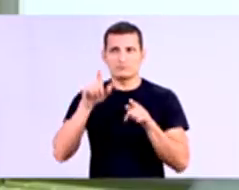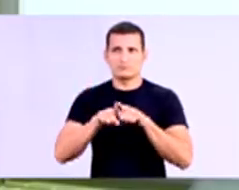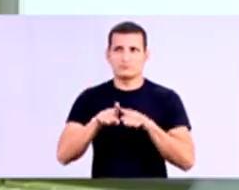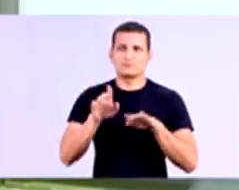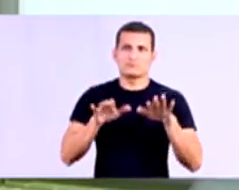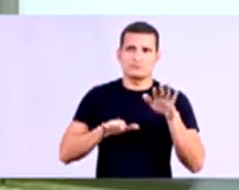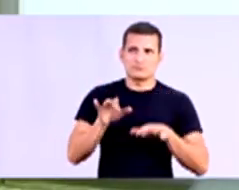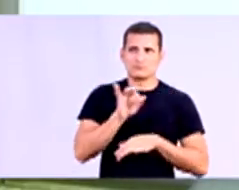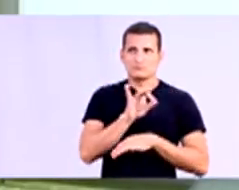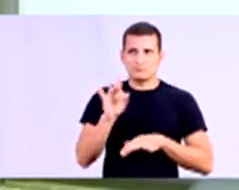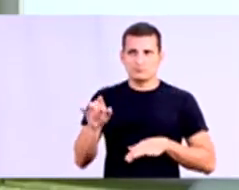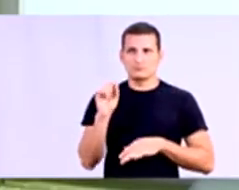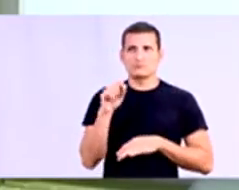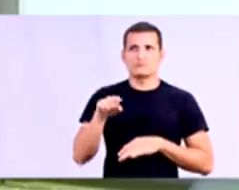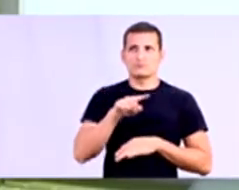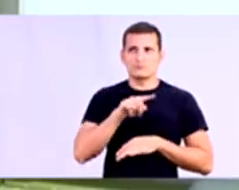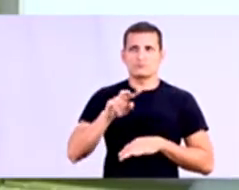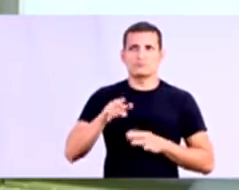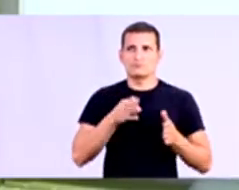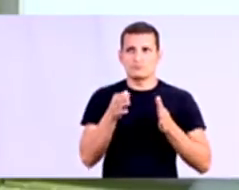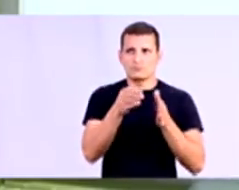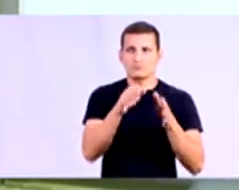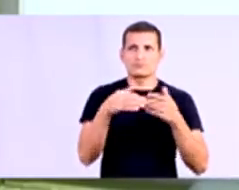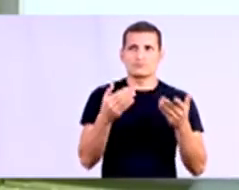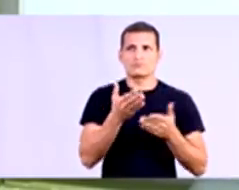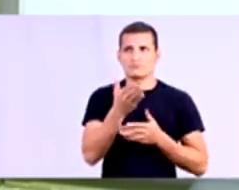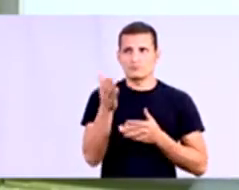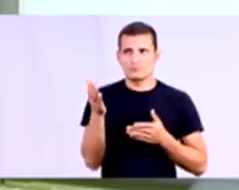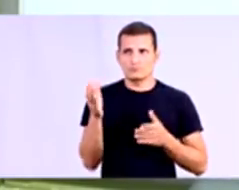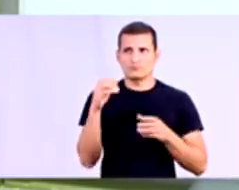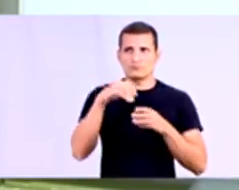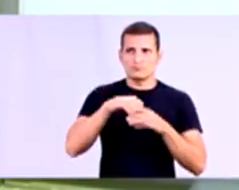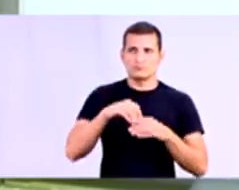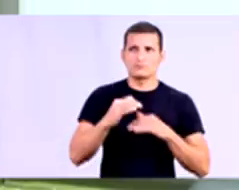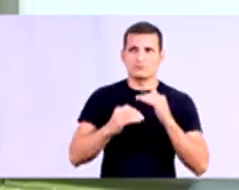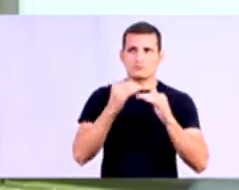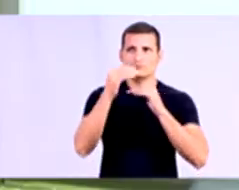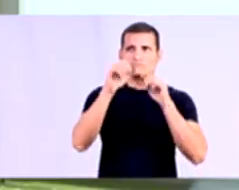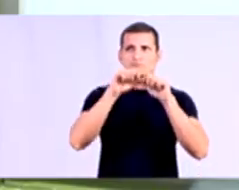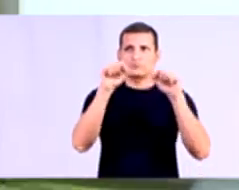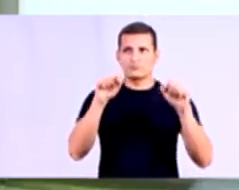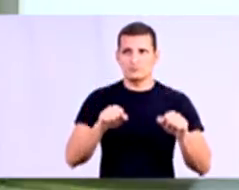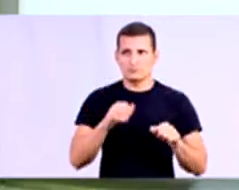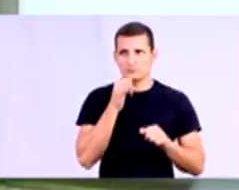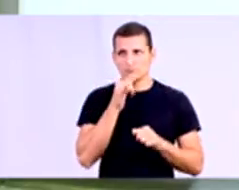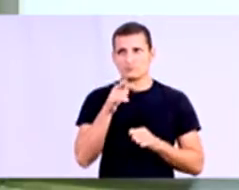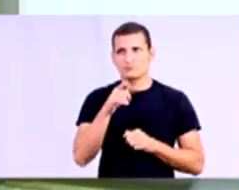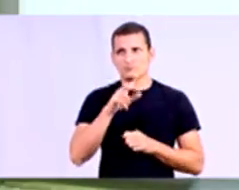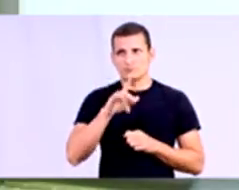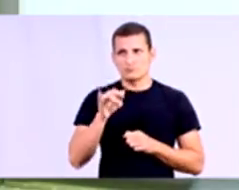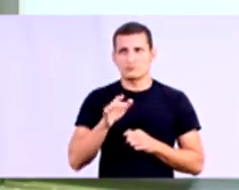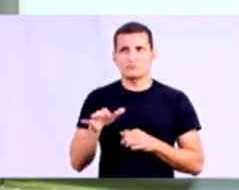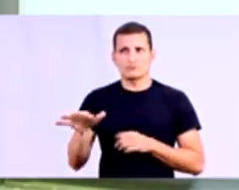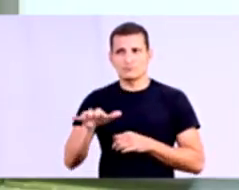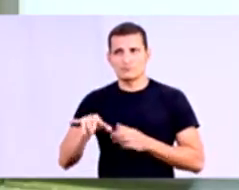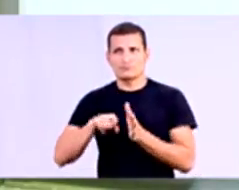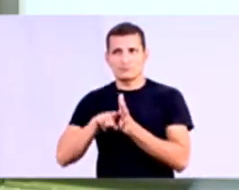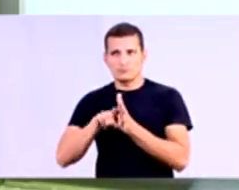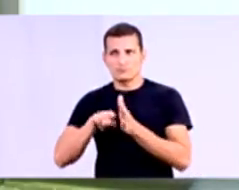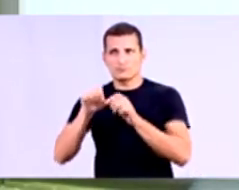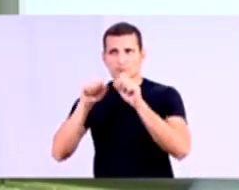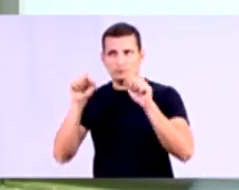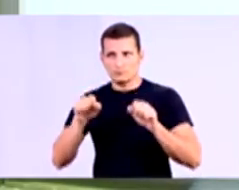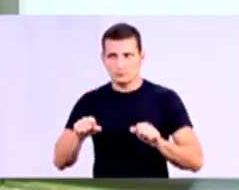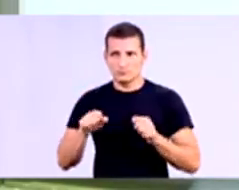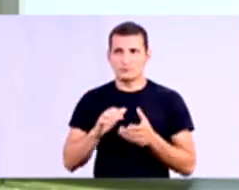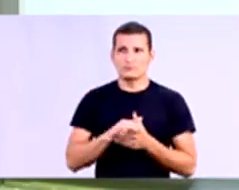cada um, né, o que vocês vão seguir, a carreira que vocês vão seguir dentro do desenvolvimento de software, se vão partir para a área de análise de sistema, se